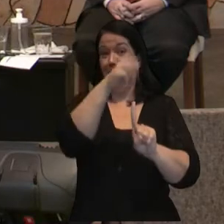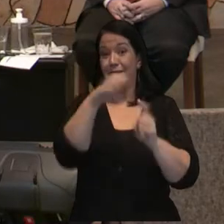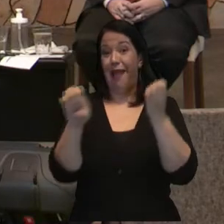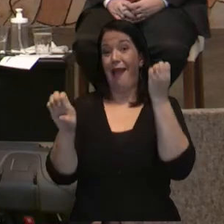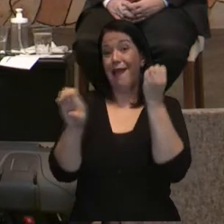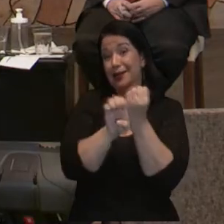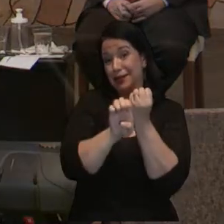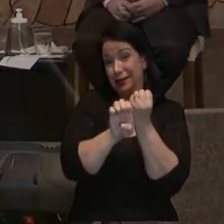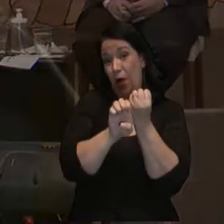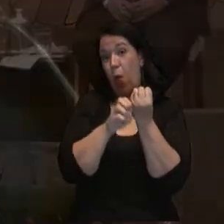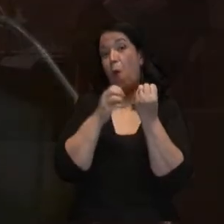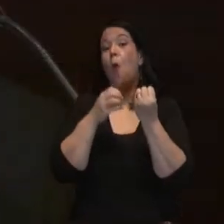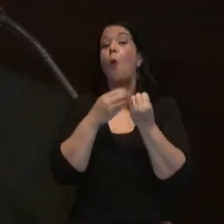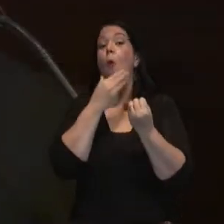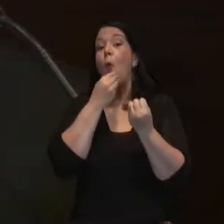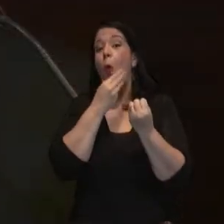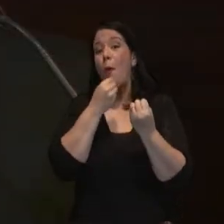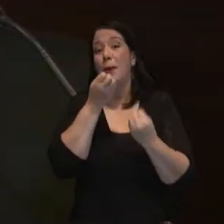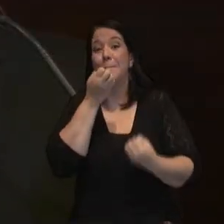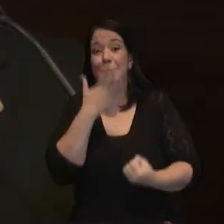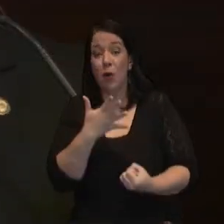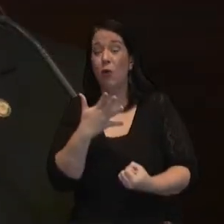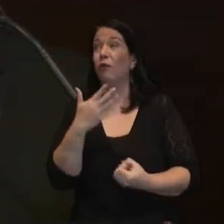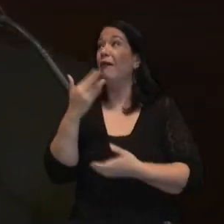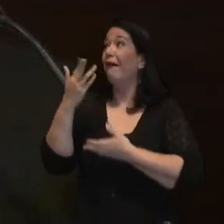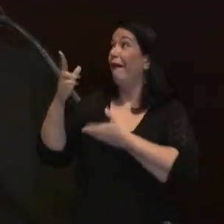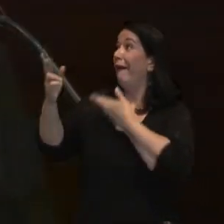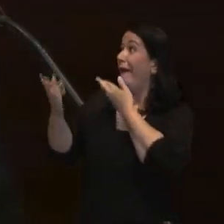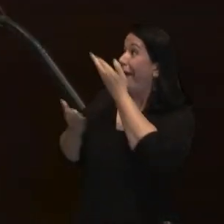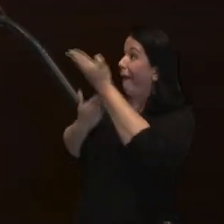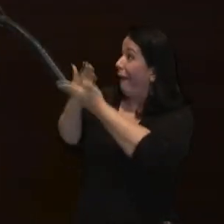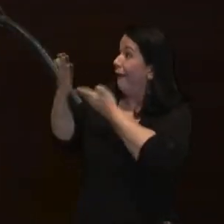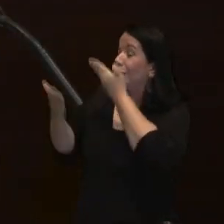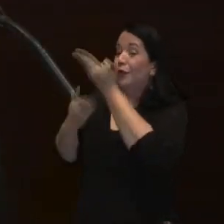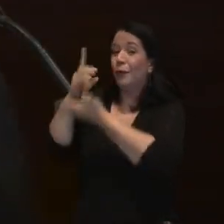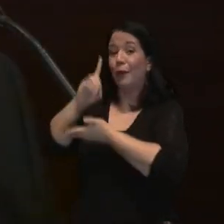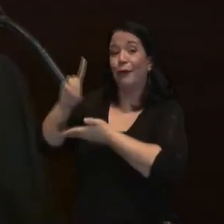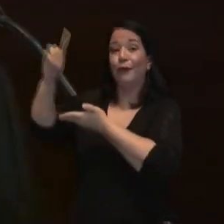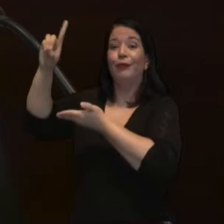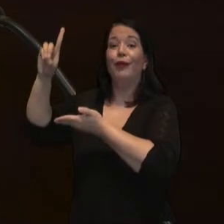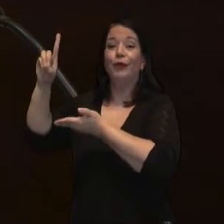do bem, ele tem um relacionamento com Deus vivo, um Deus poderoso,